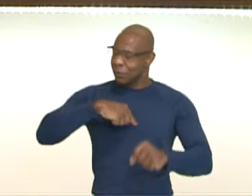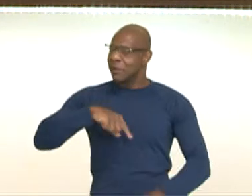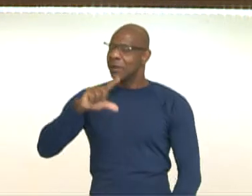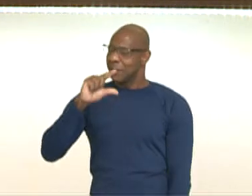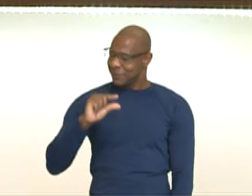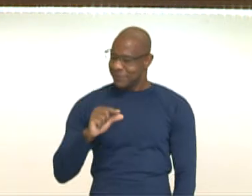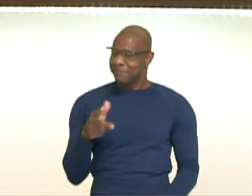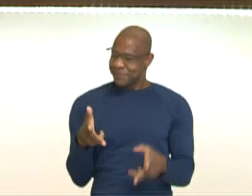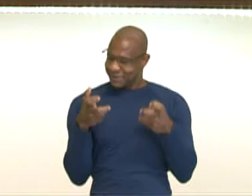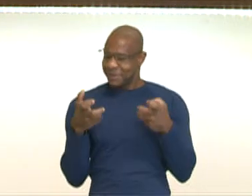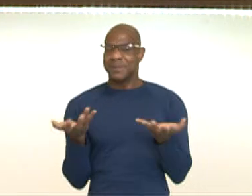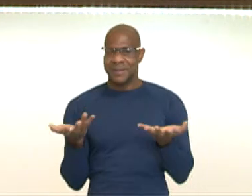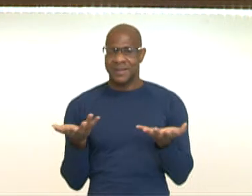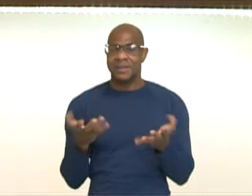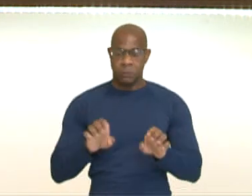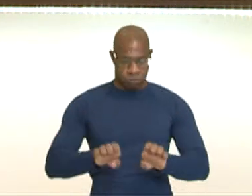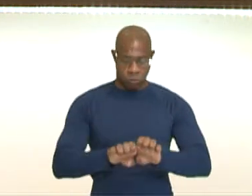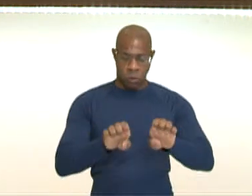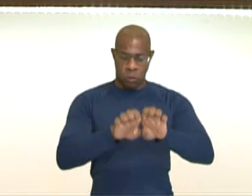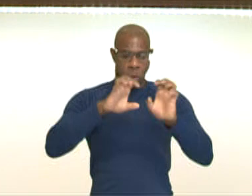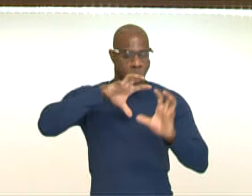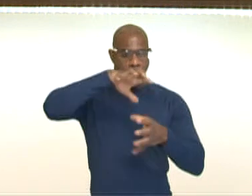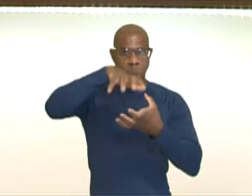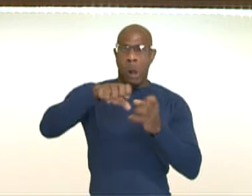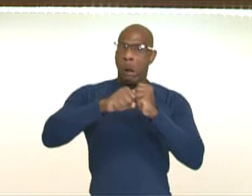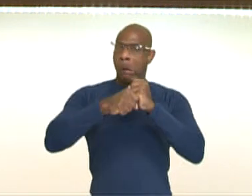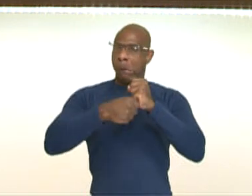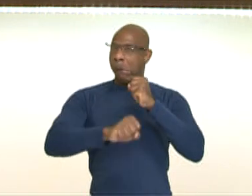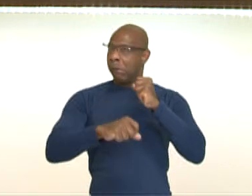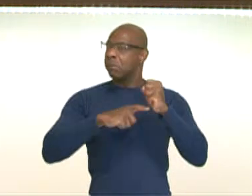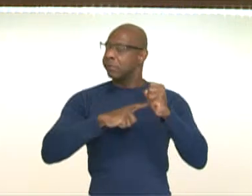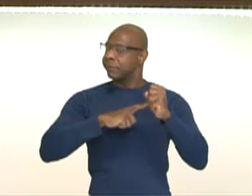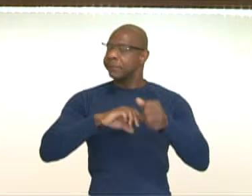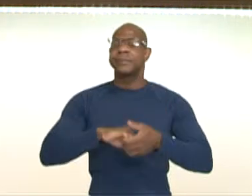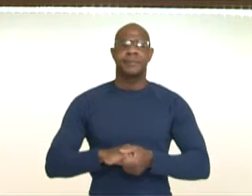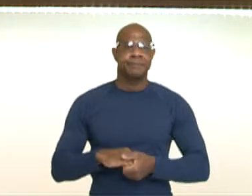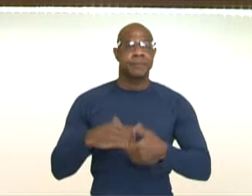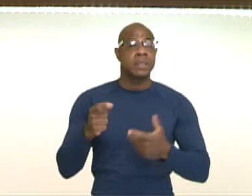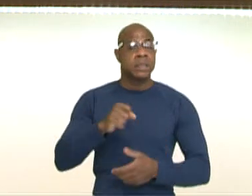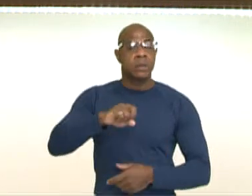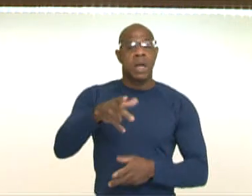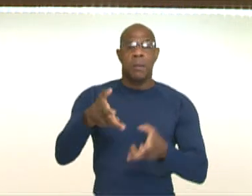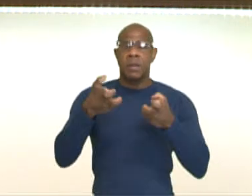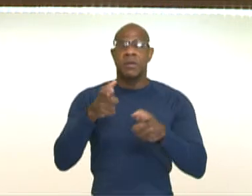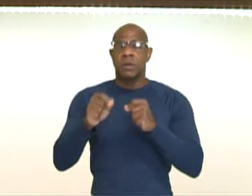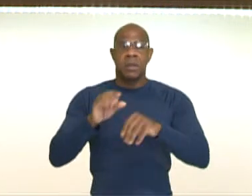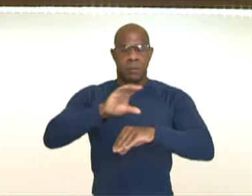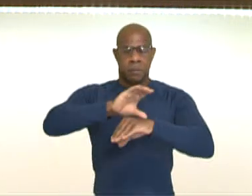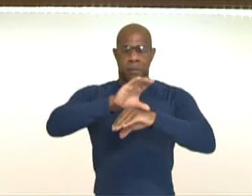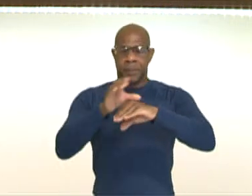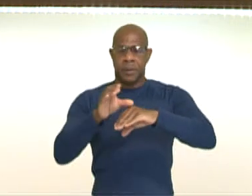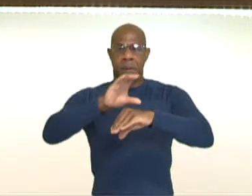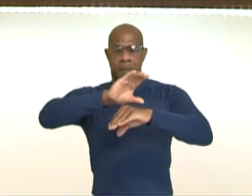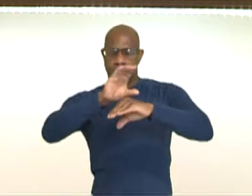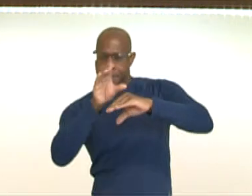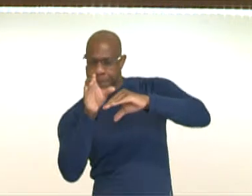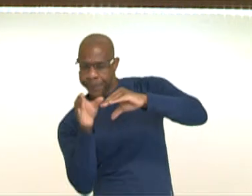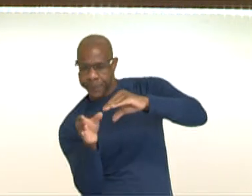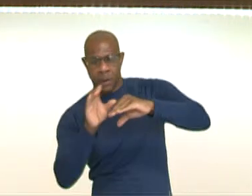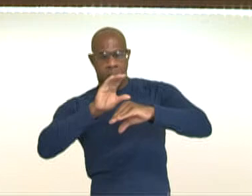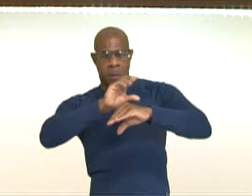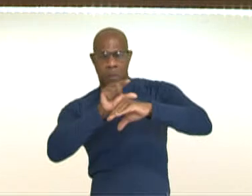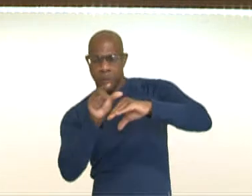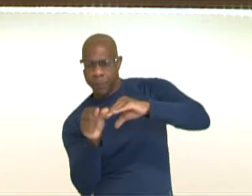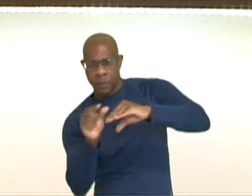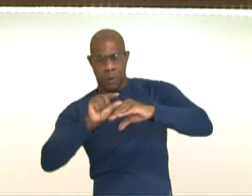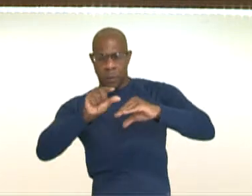em decorrência de toda a estrutura do planeta, que, se você observar, a partir das camadas existentes, está em